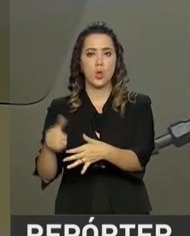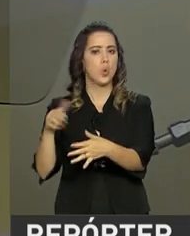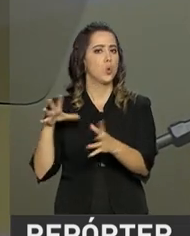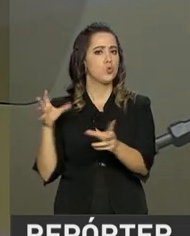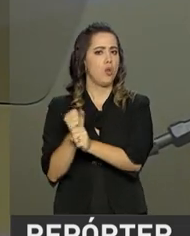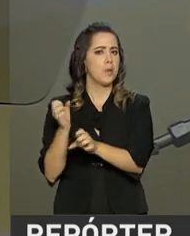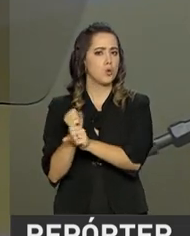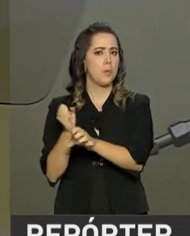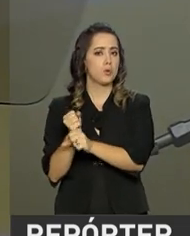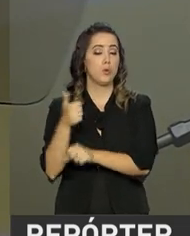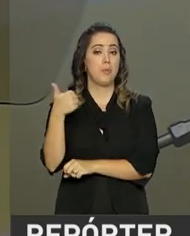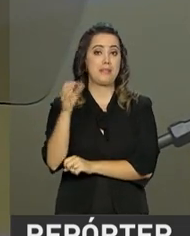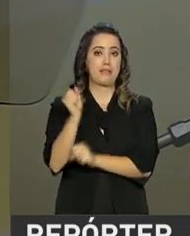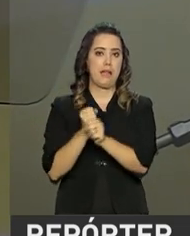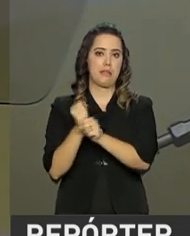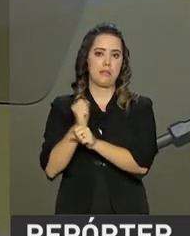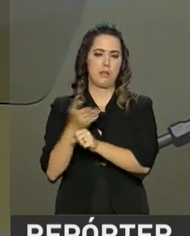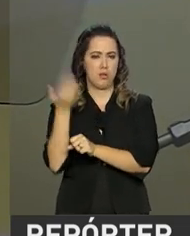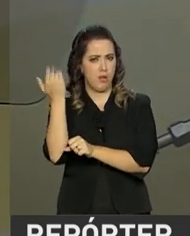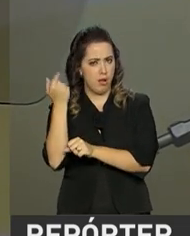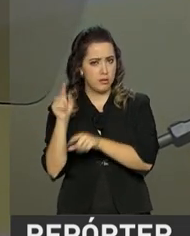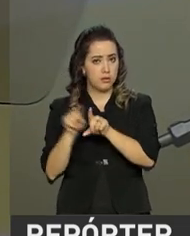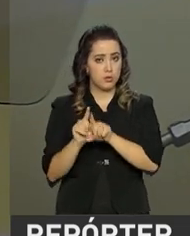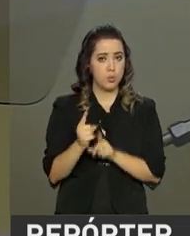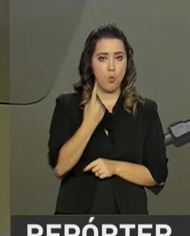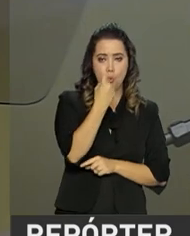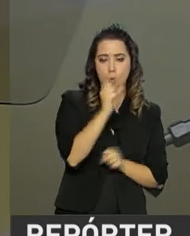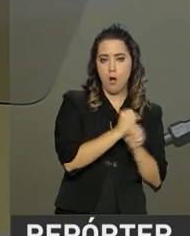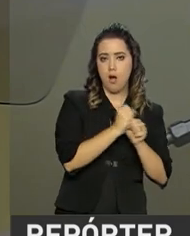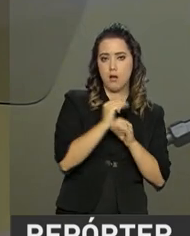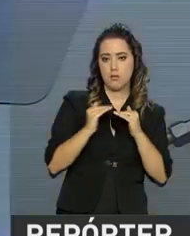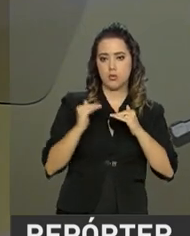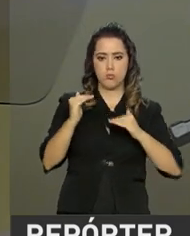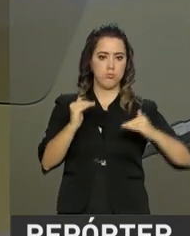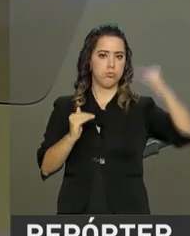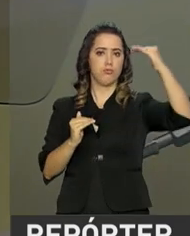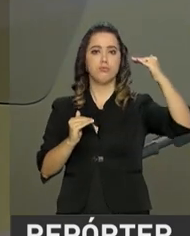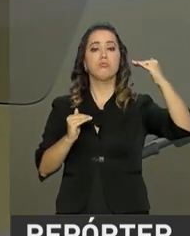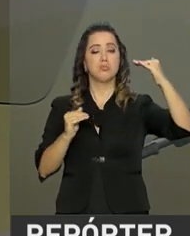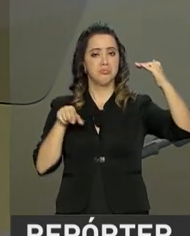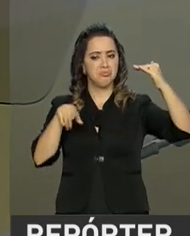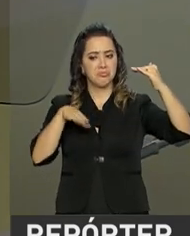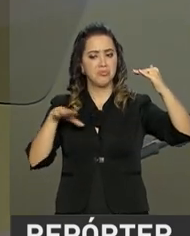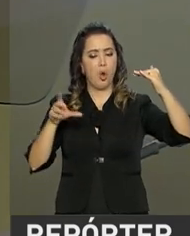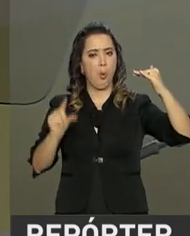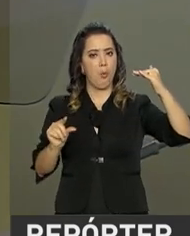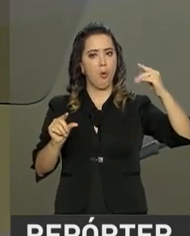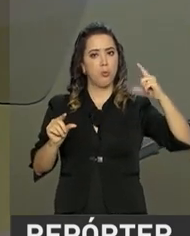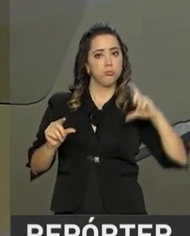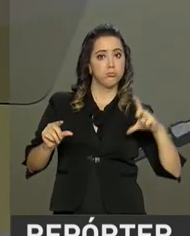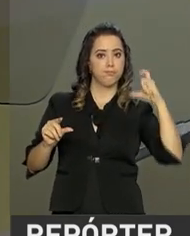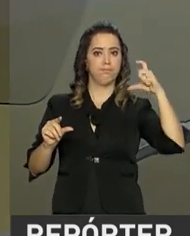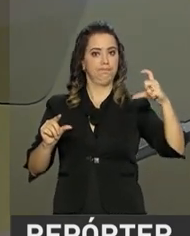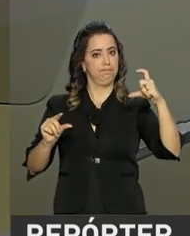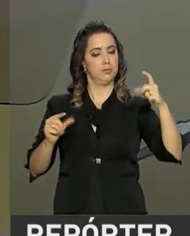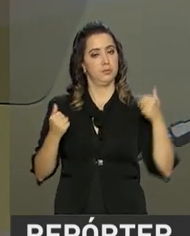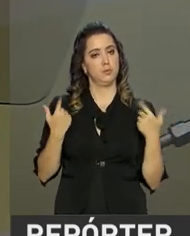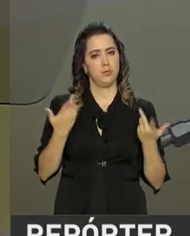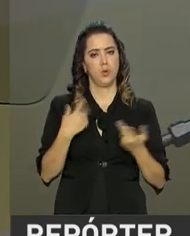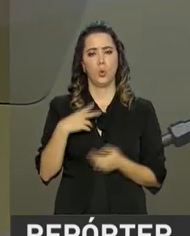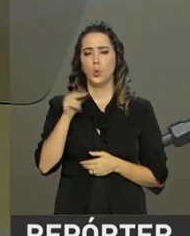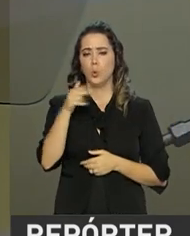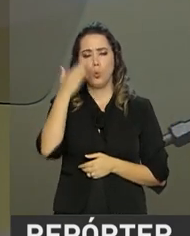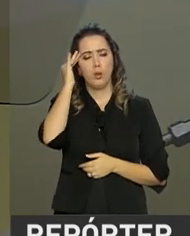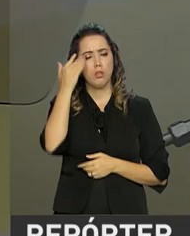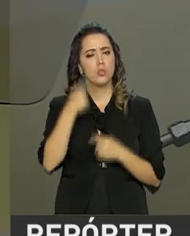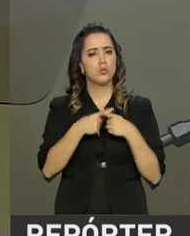todos os governos anteriores, só num ano nós distribuímos mais títulos. Eu não sei porquê, eu nunca consegui entender, tão logo cheguei ao governo, por que é que